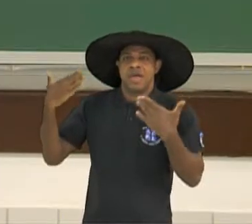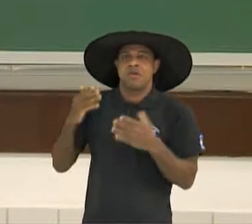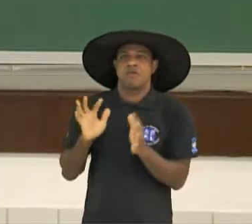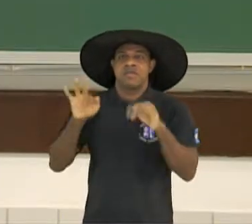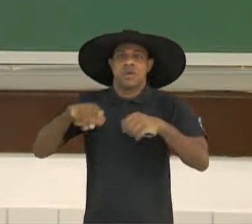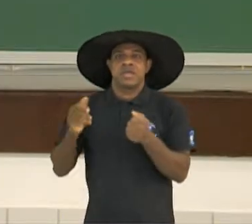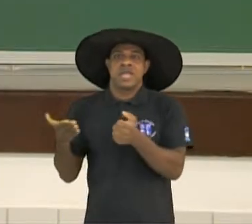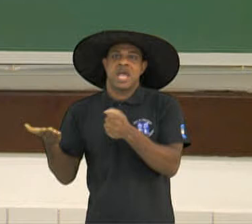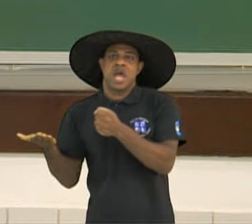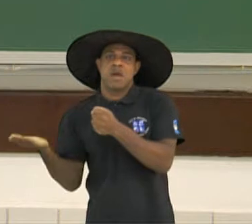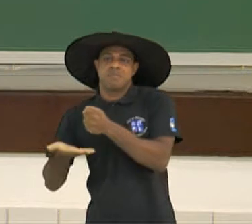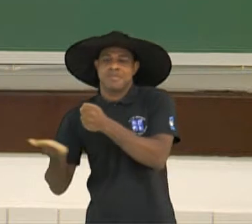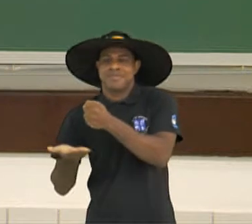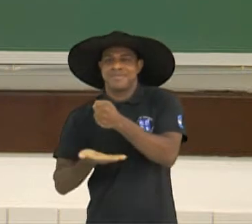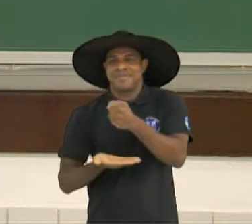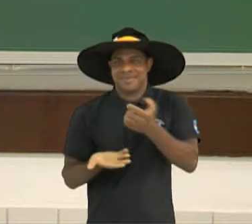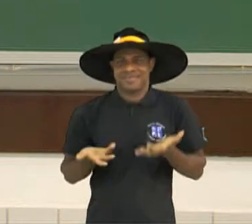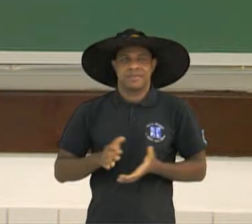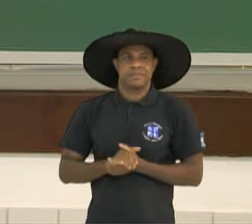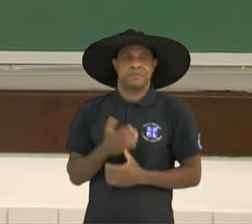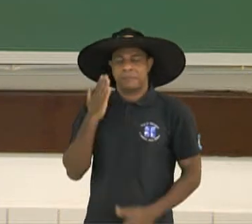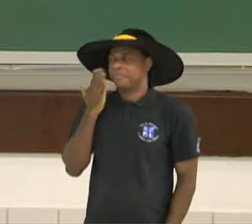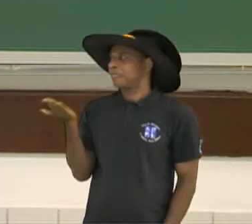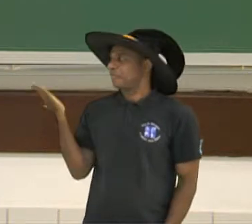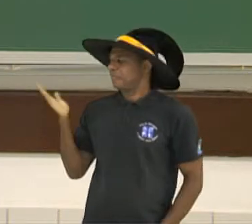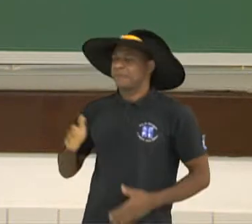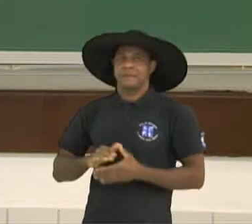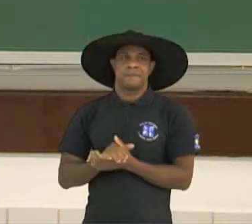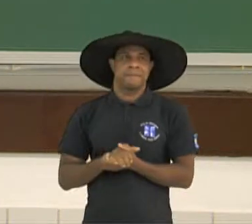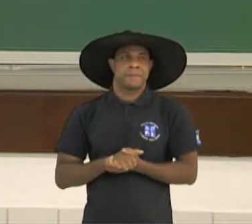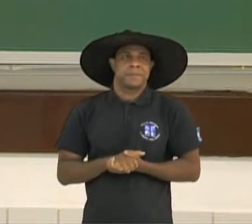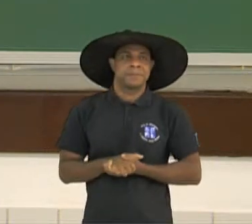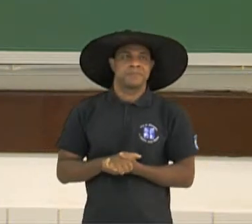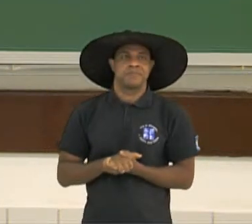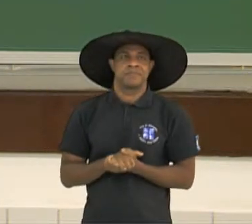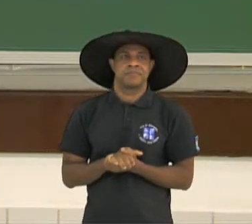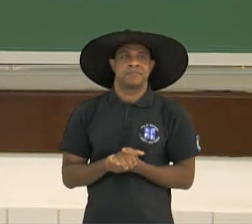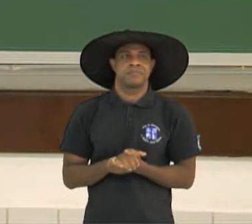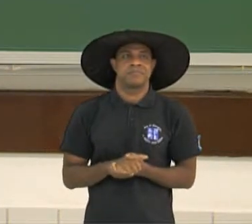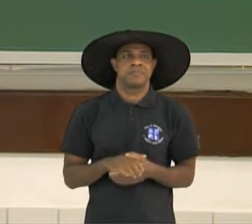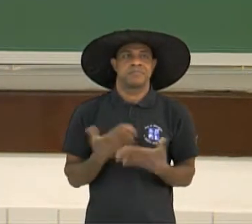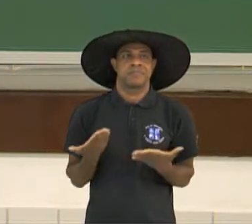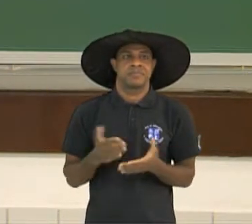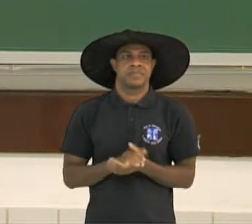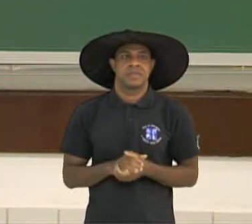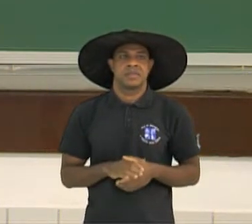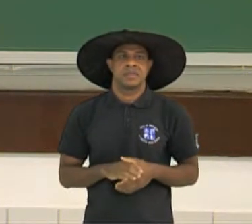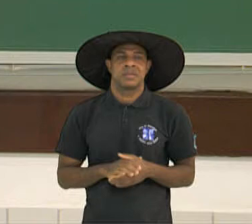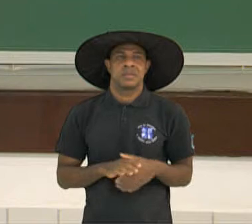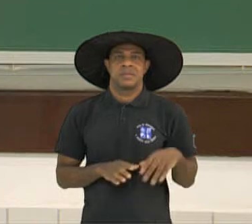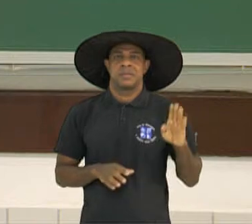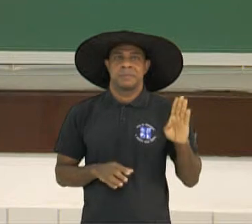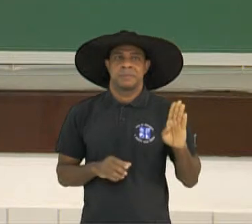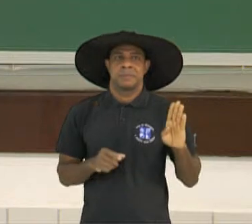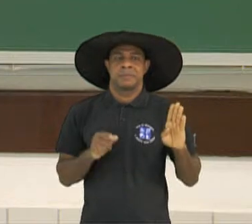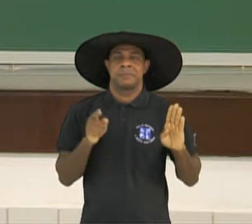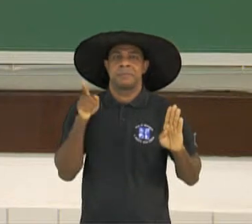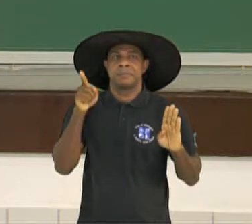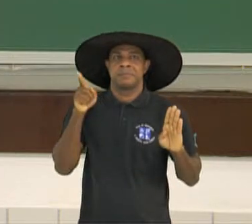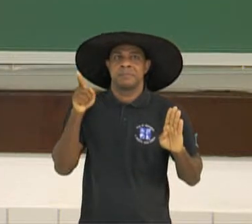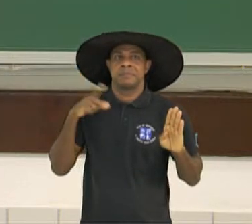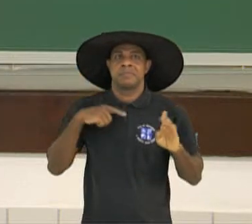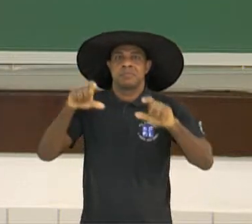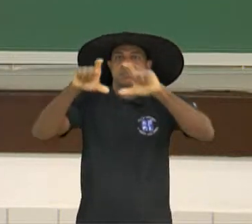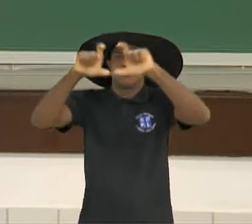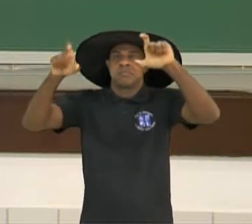colheitas. According to the chart, answer the question. Então, nós temos o mesmo fragmento e